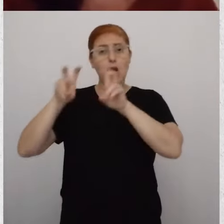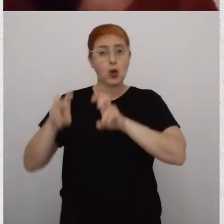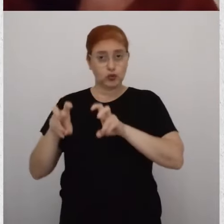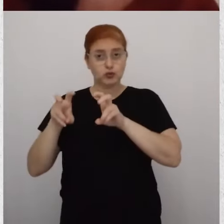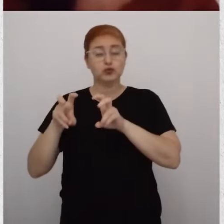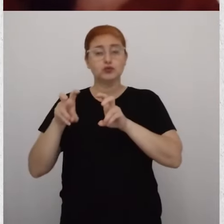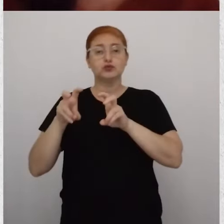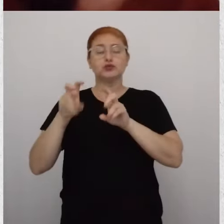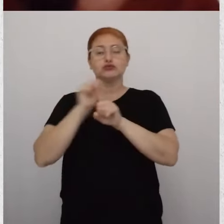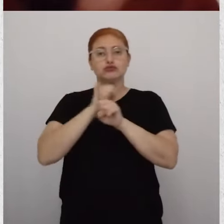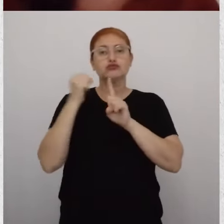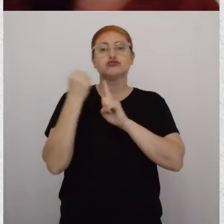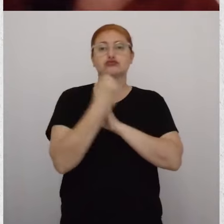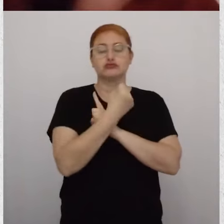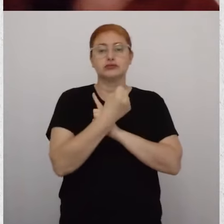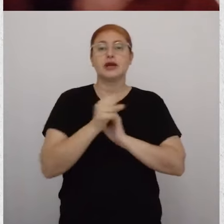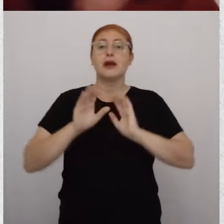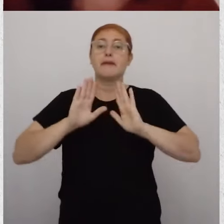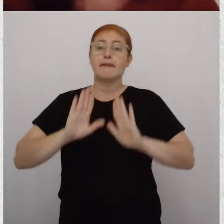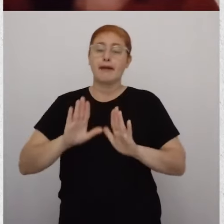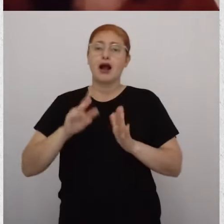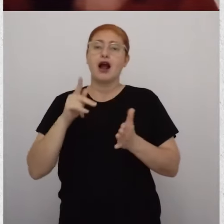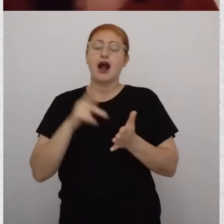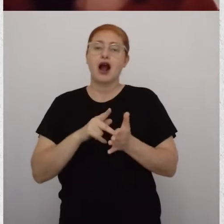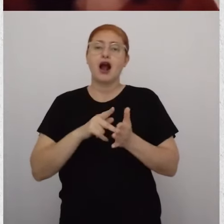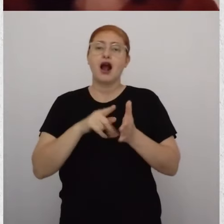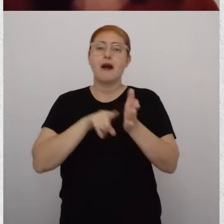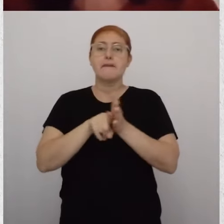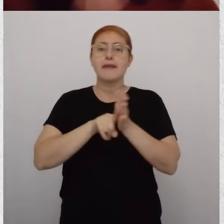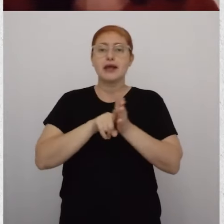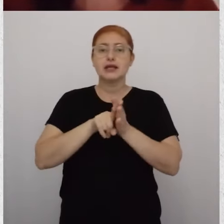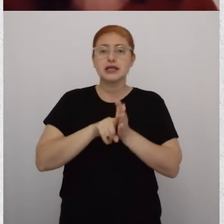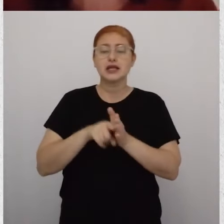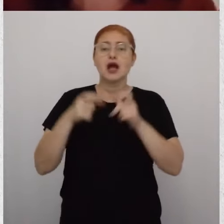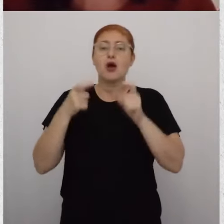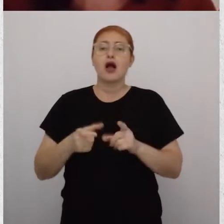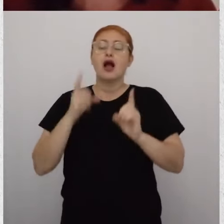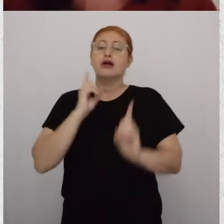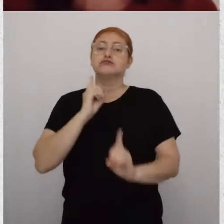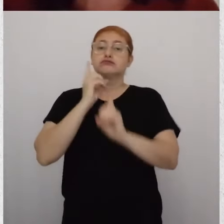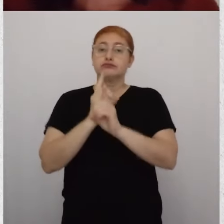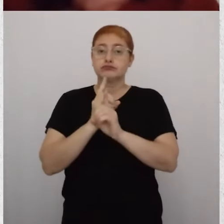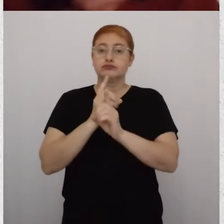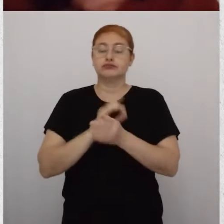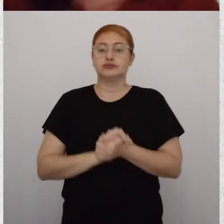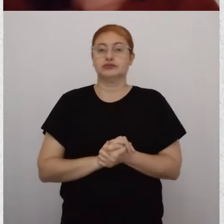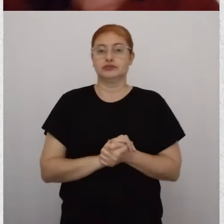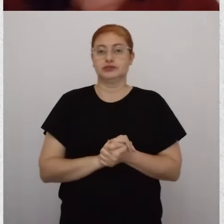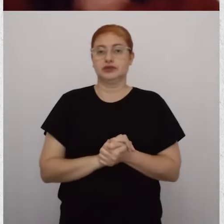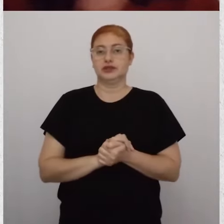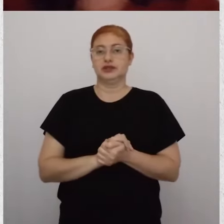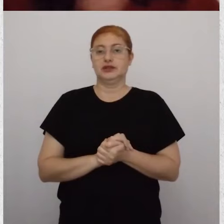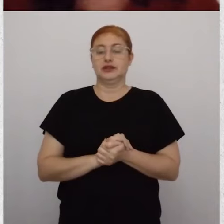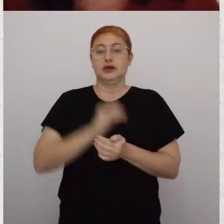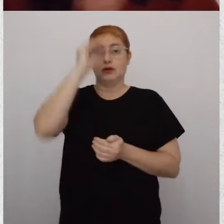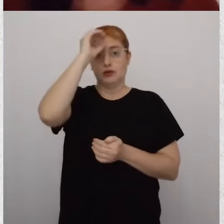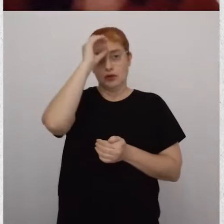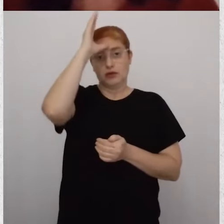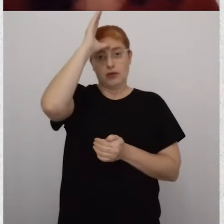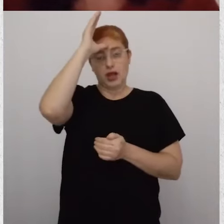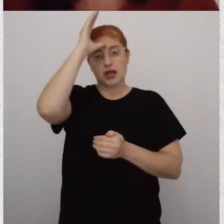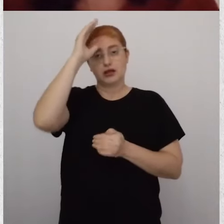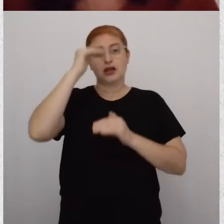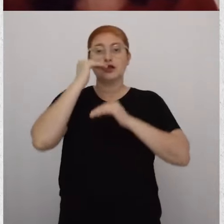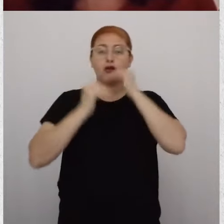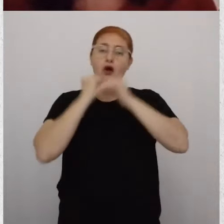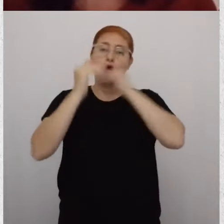da sociologia, né? Mas, no fundo, a pesquisa é bem esse lugar de encontro, assim, entre o conhecimento desenvolvido